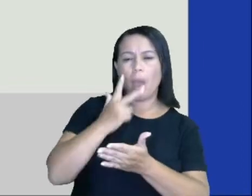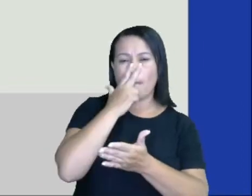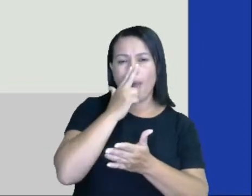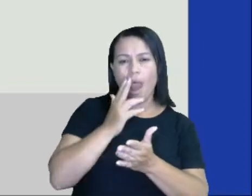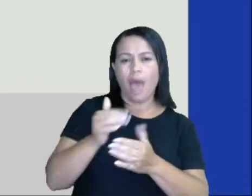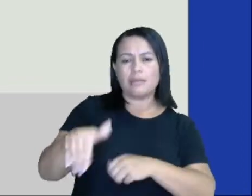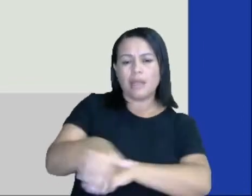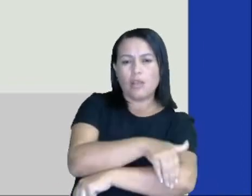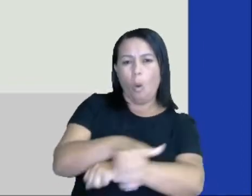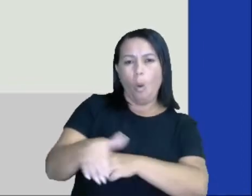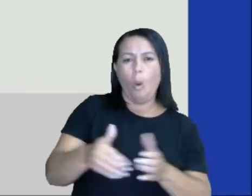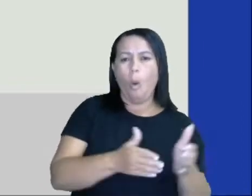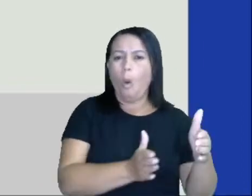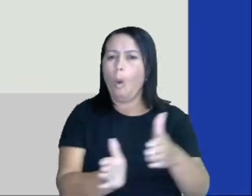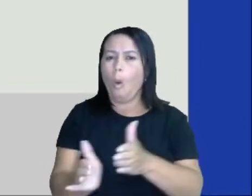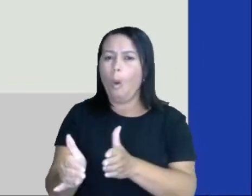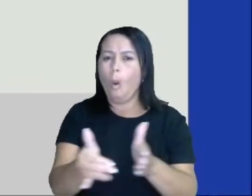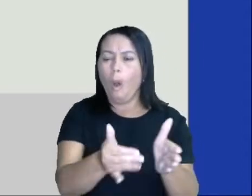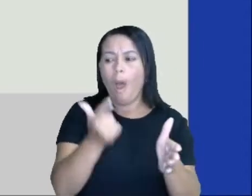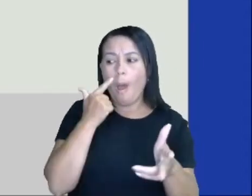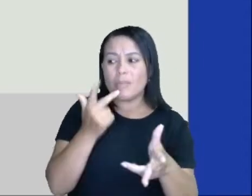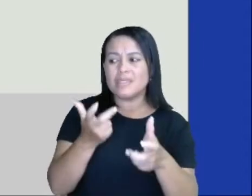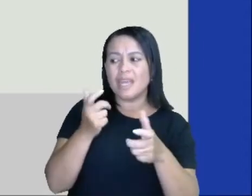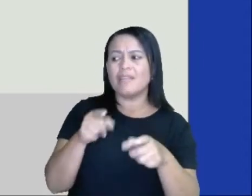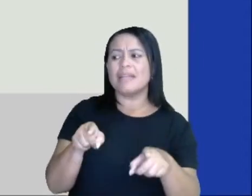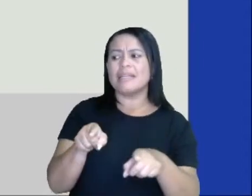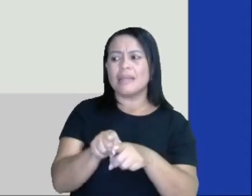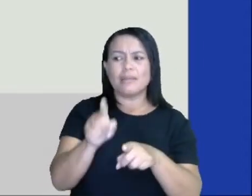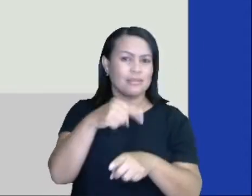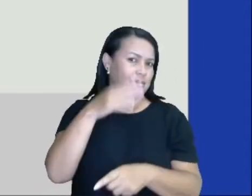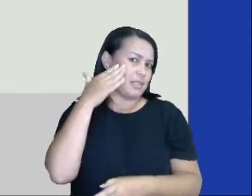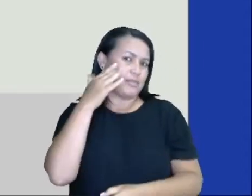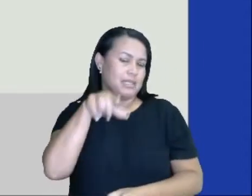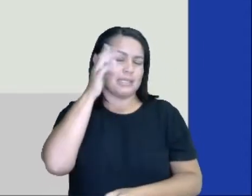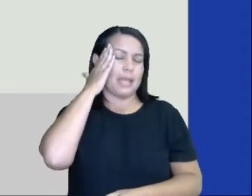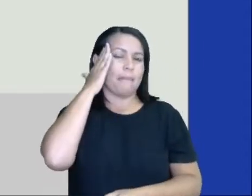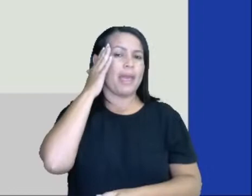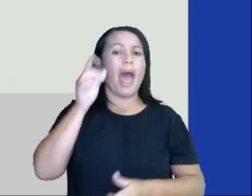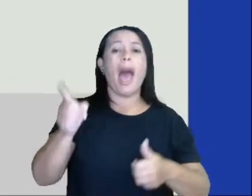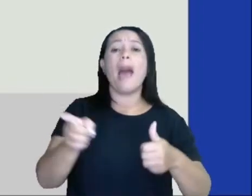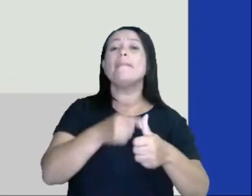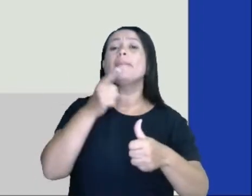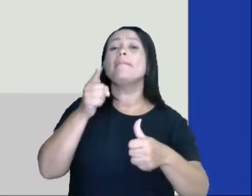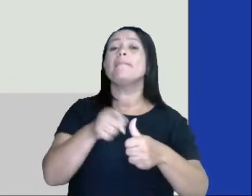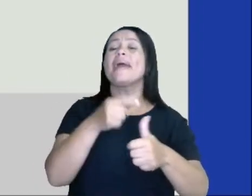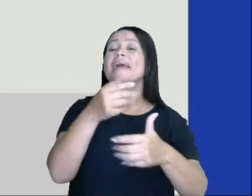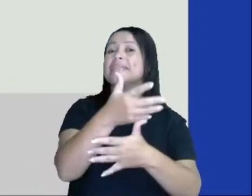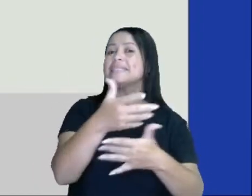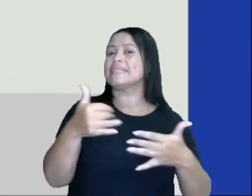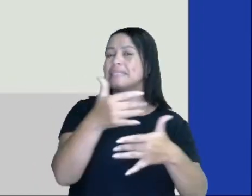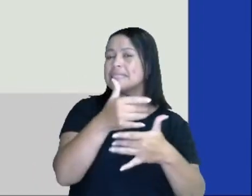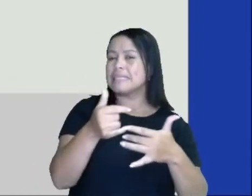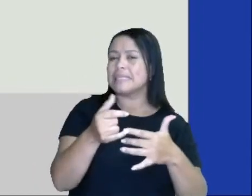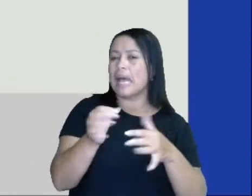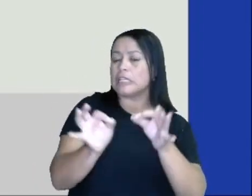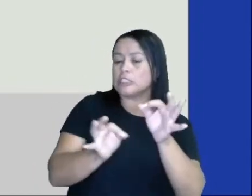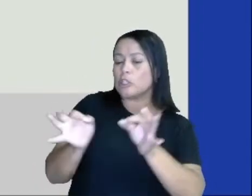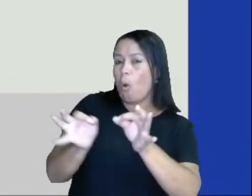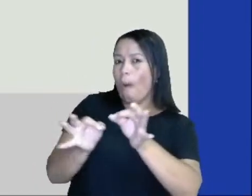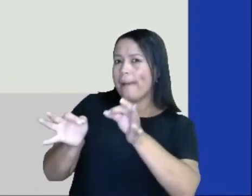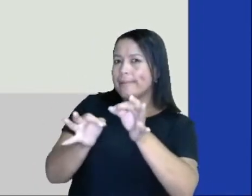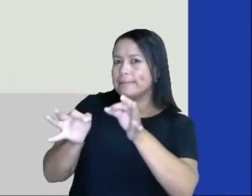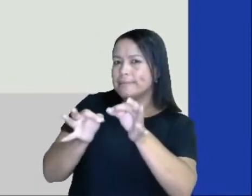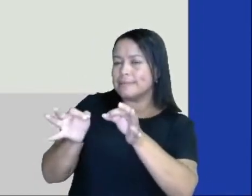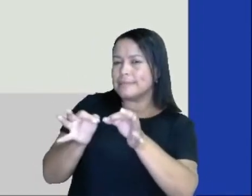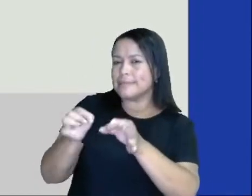vendo? Primeira, não sei se você sabia, mas vai ficar sabendo agora. A primeira cidade planejada do